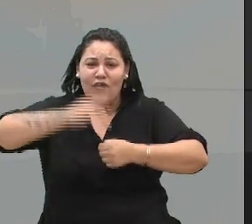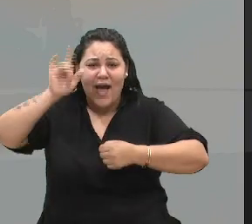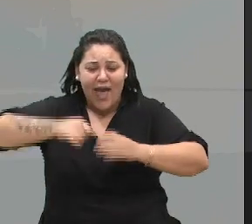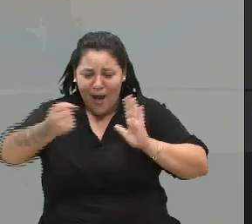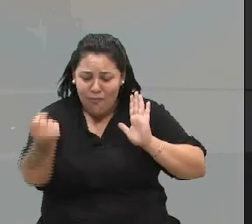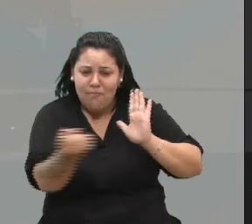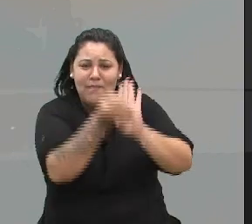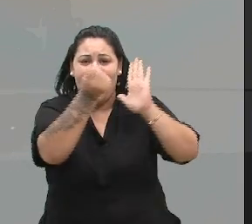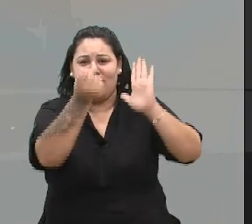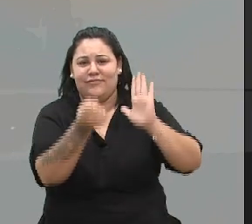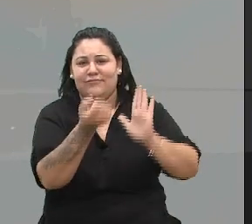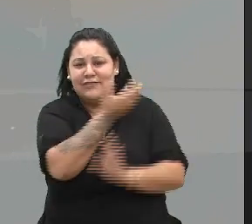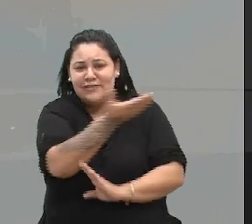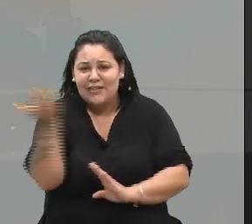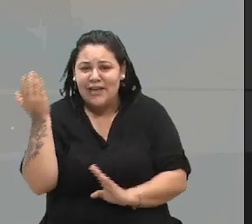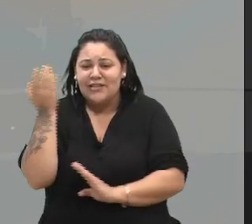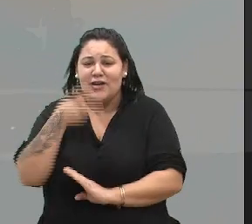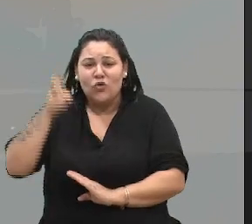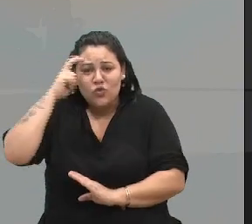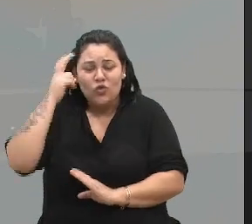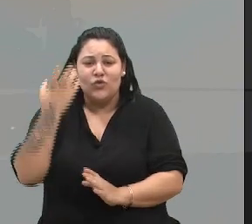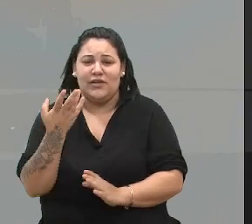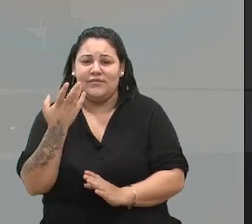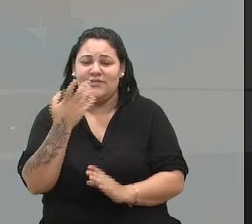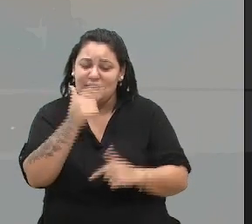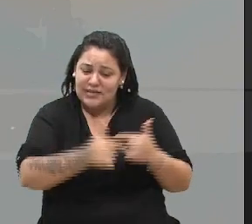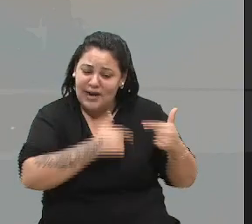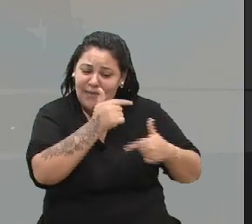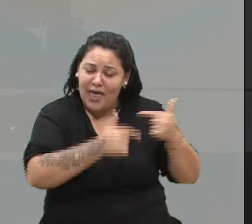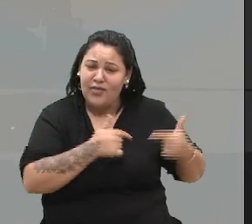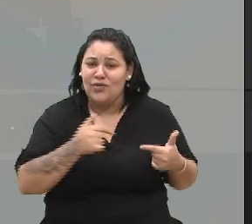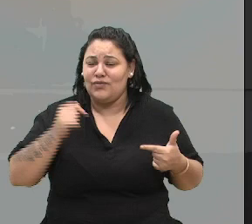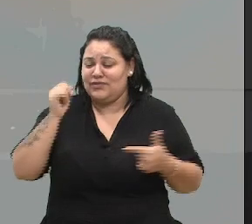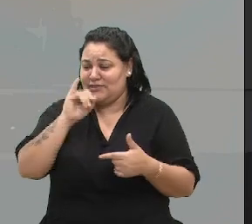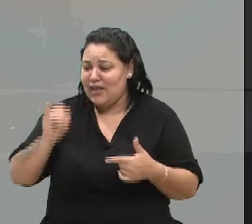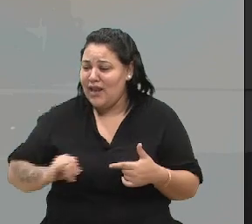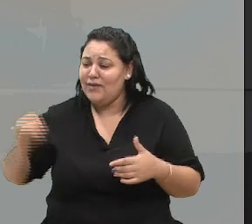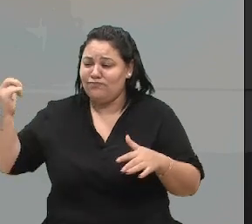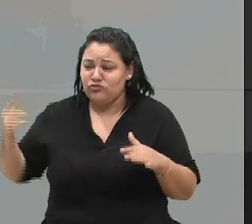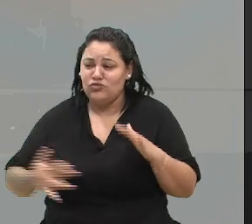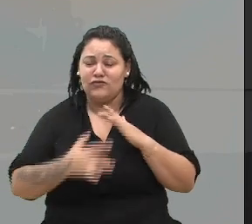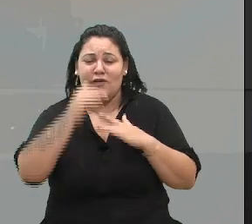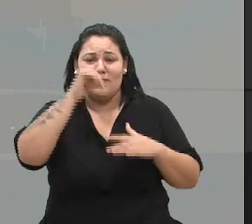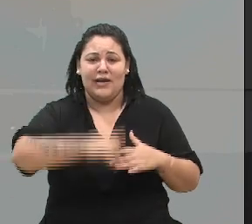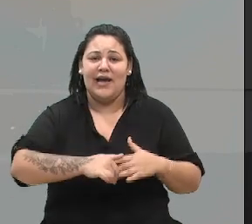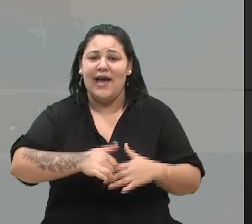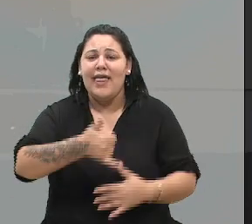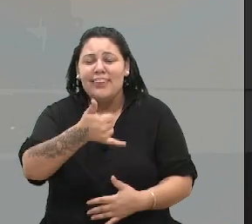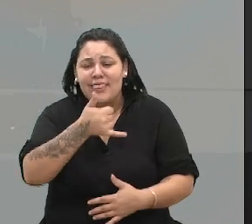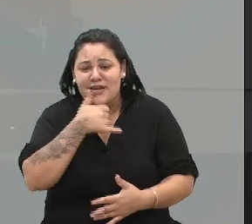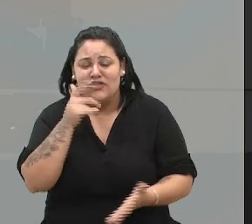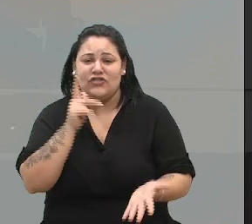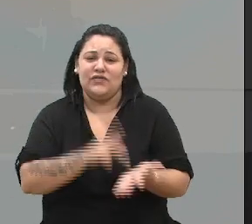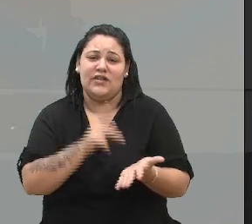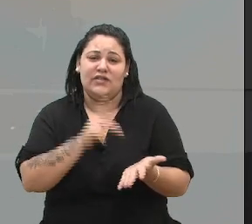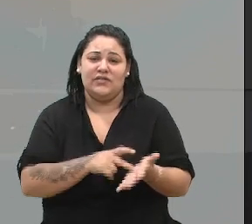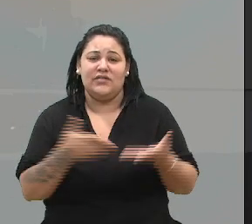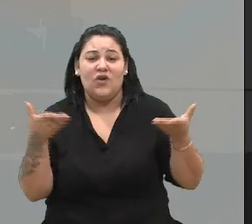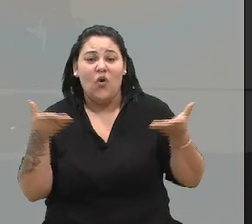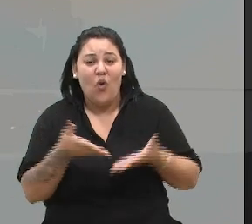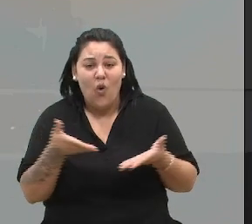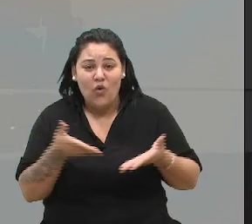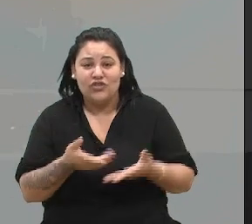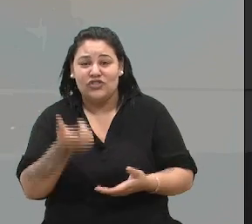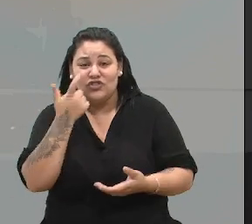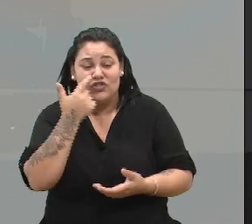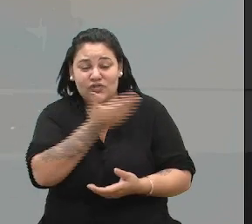desse povo, é o símbolo desses trabalhadores. É triste, senhoras e senhores, é muito triste hoje a gente vê